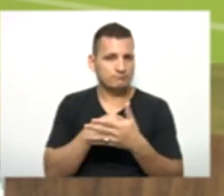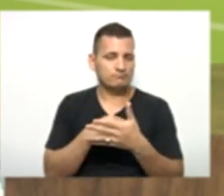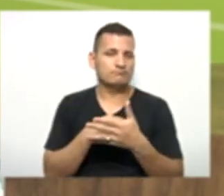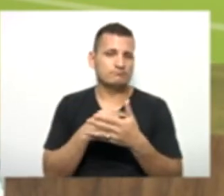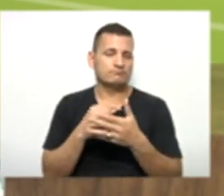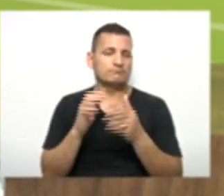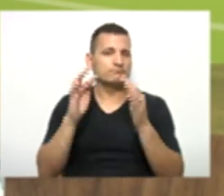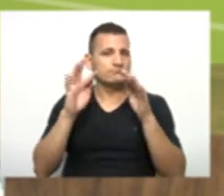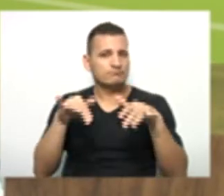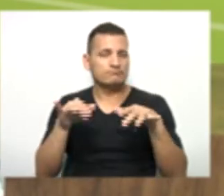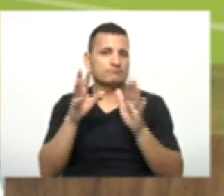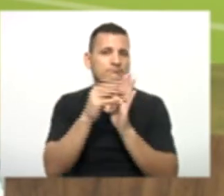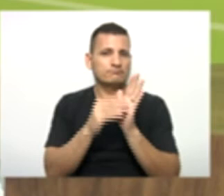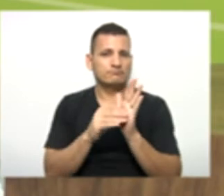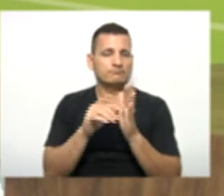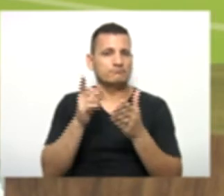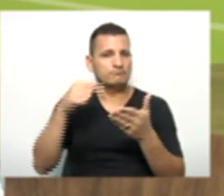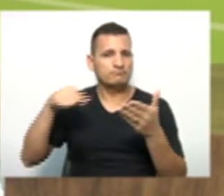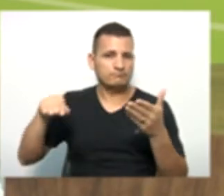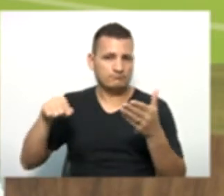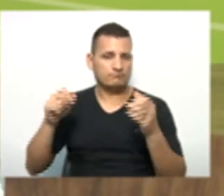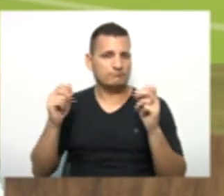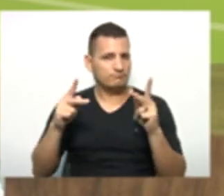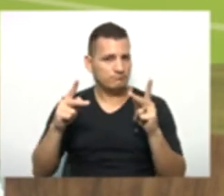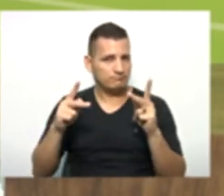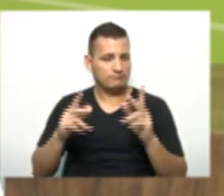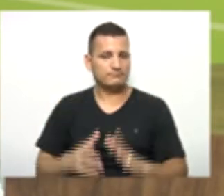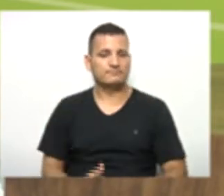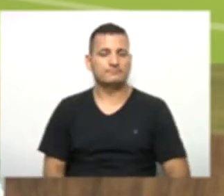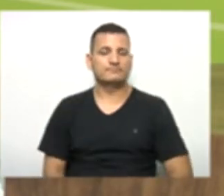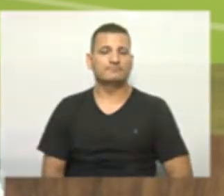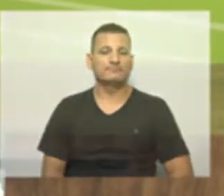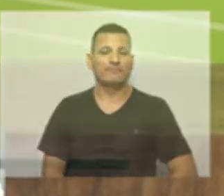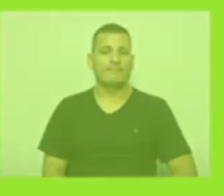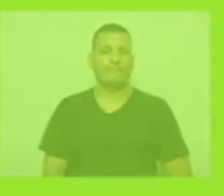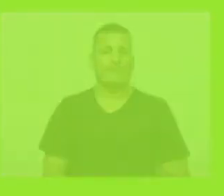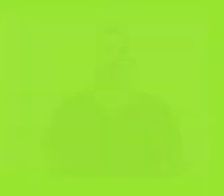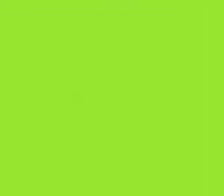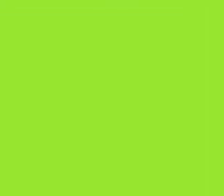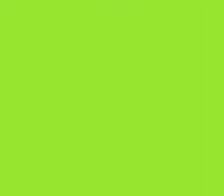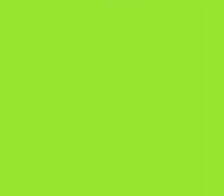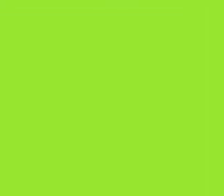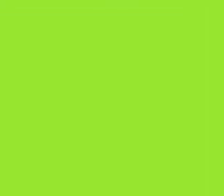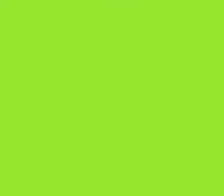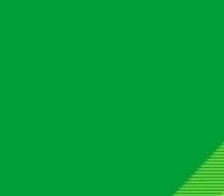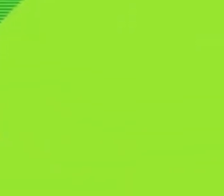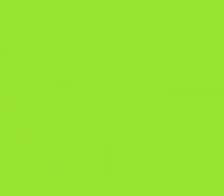conteúdo e fazer a correção, ok? Até daqui a pouco.